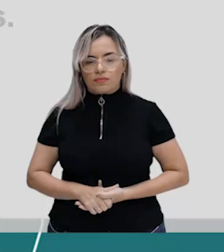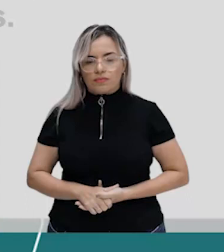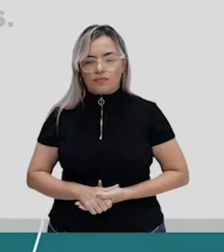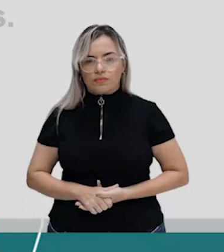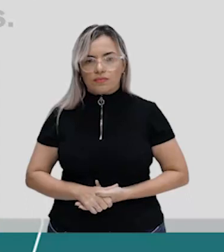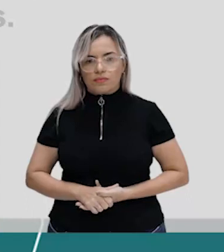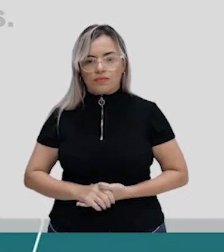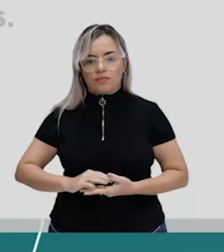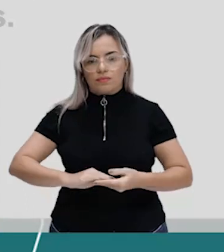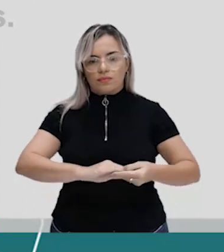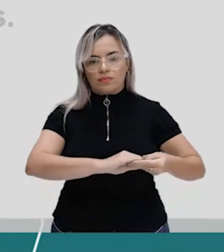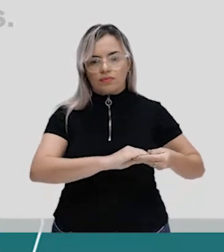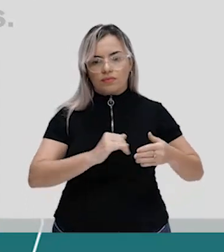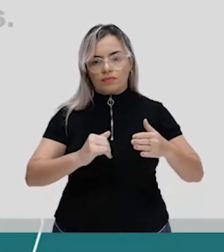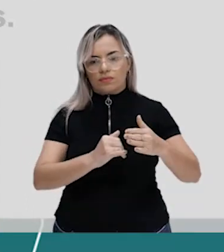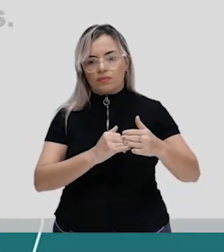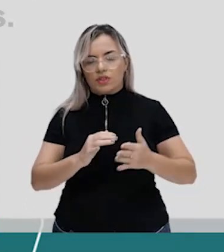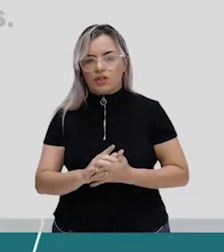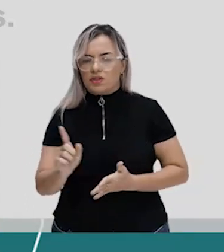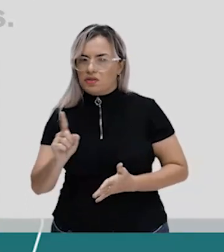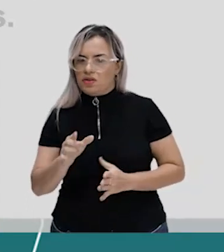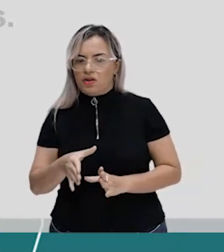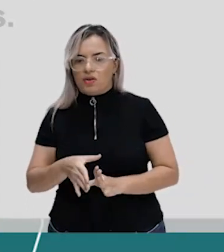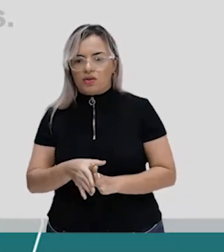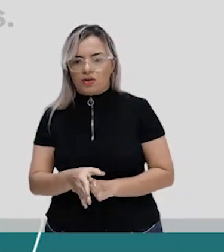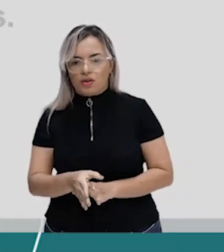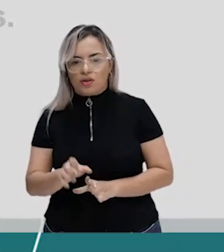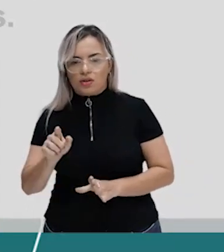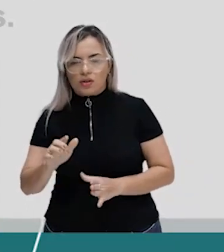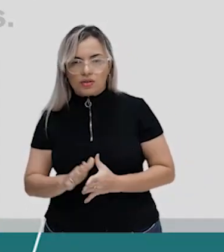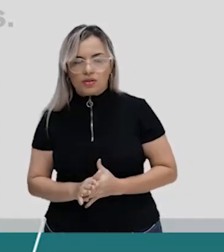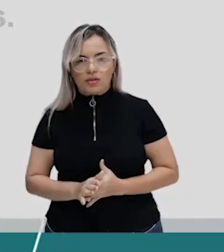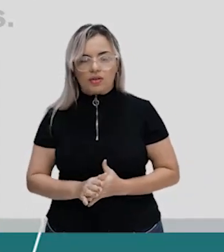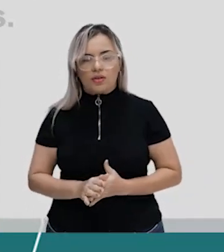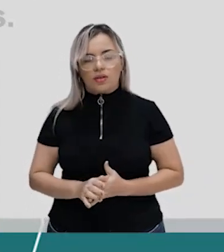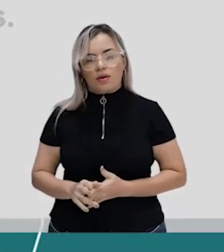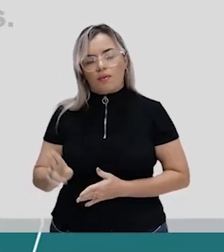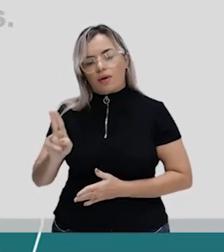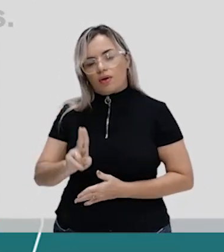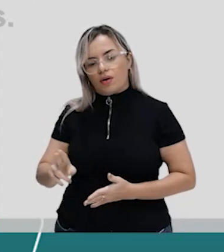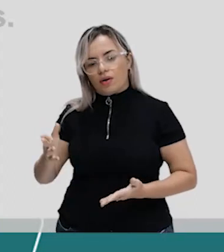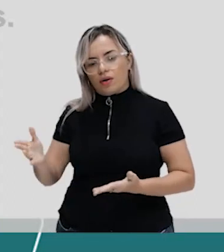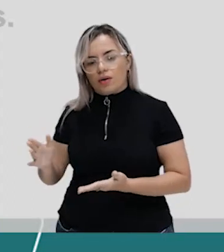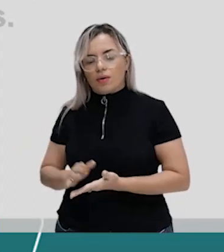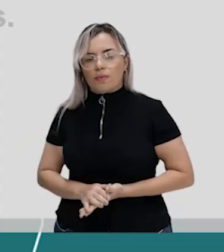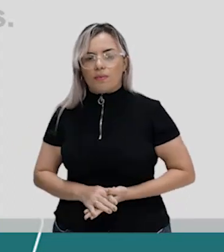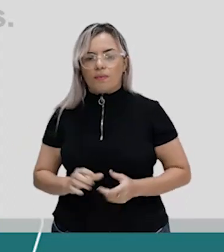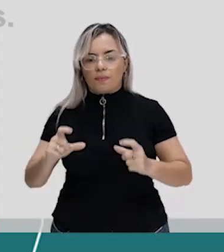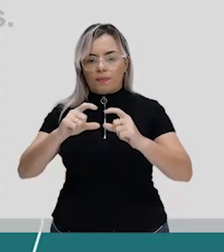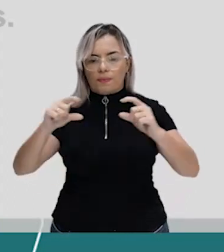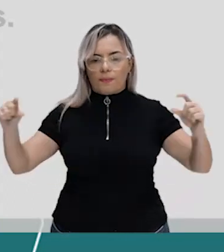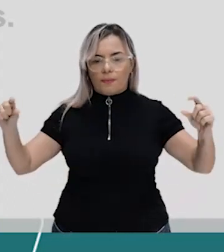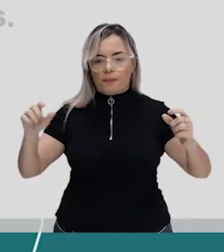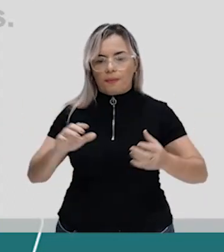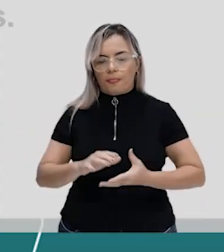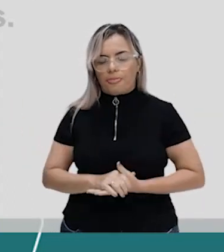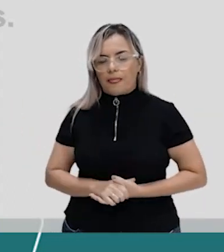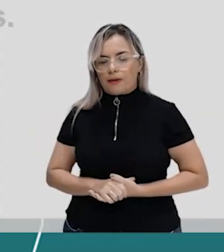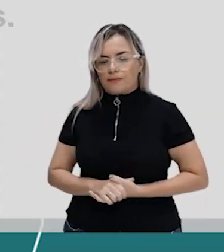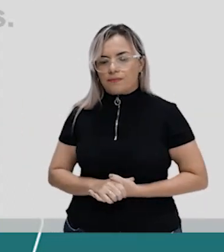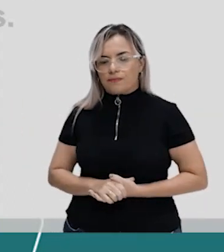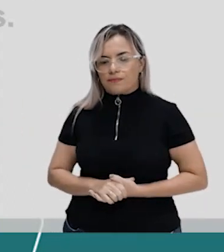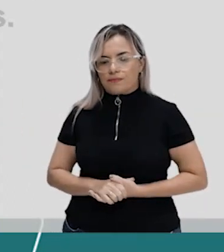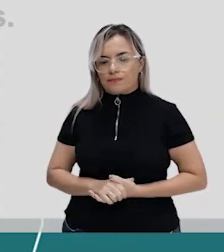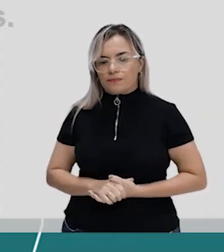Cumprimentos informais e não recomendados na maior parte das situações. Ó, como vas? Melhor dizer que